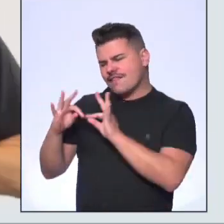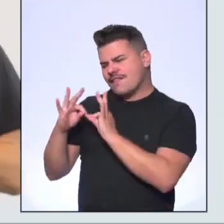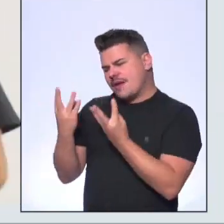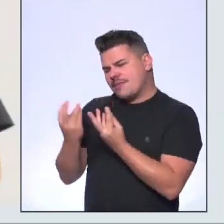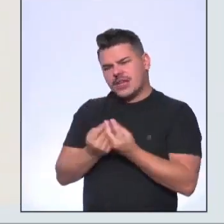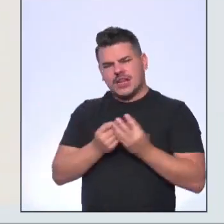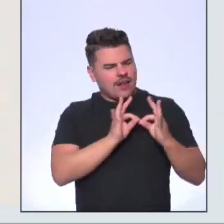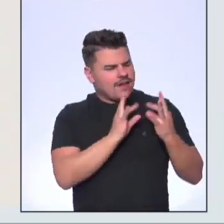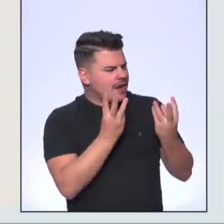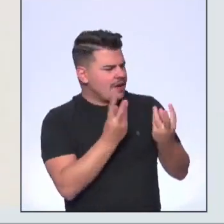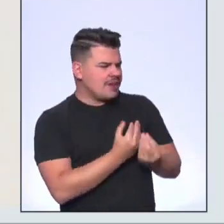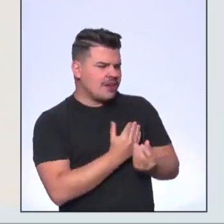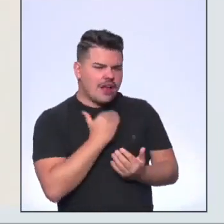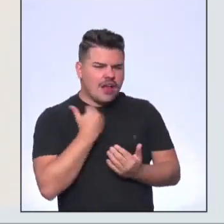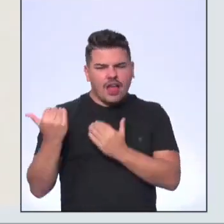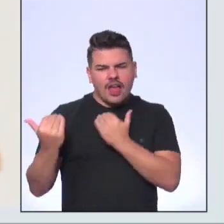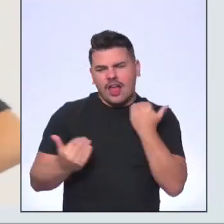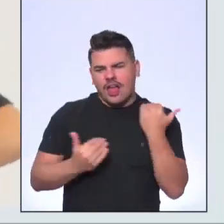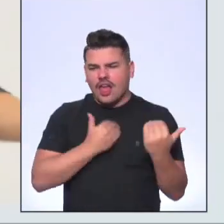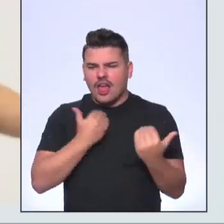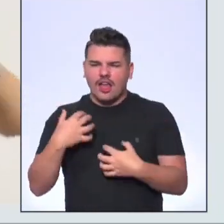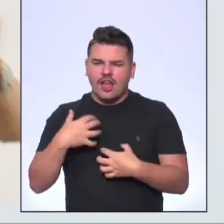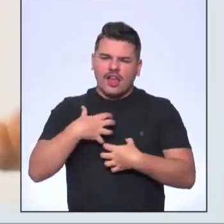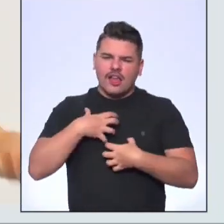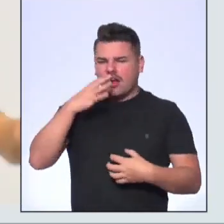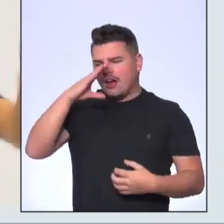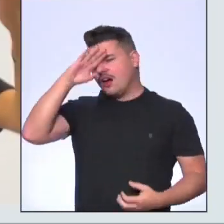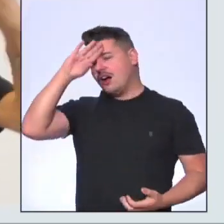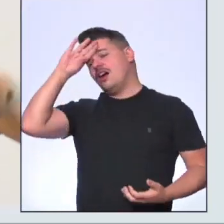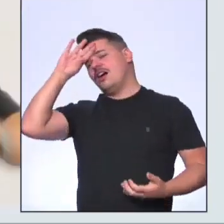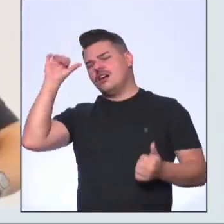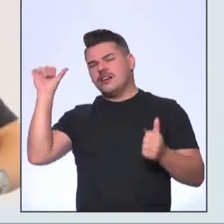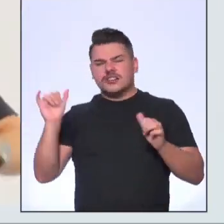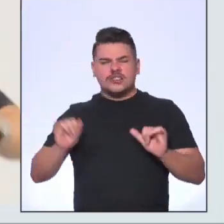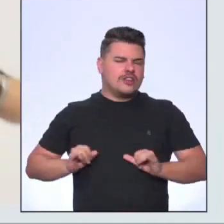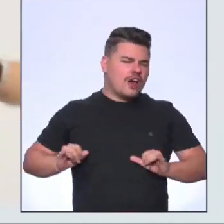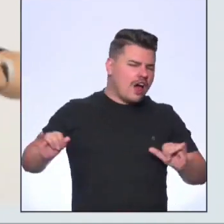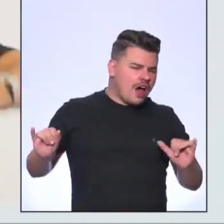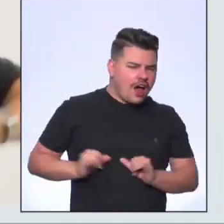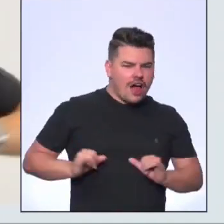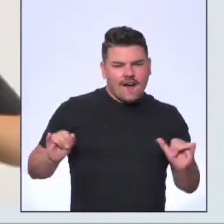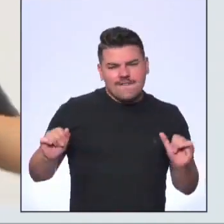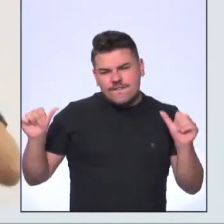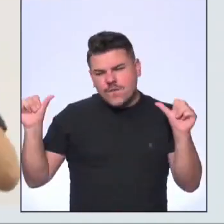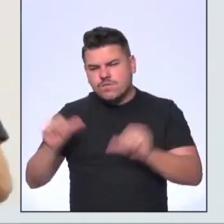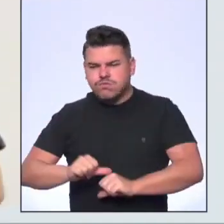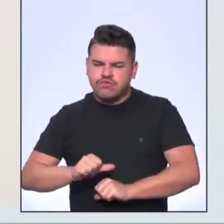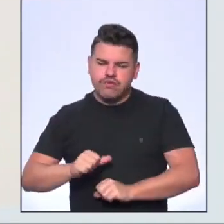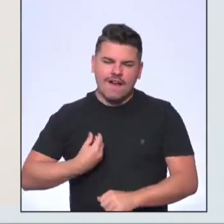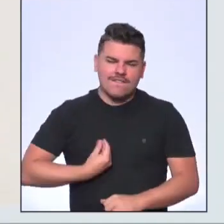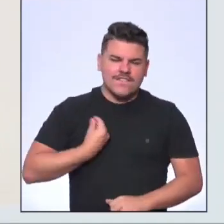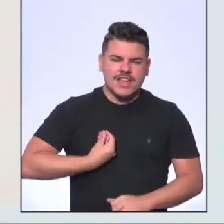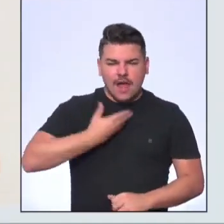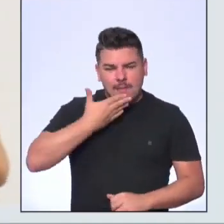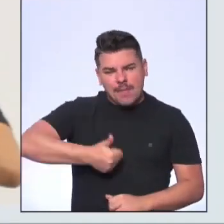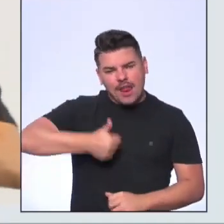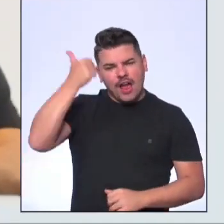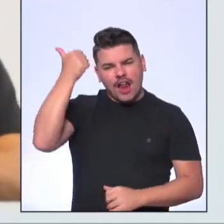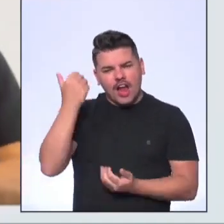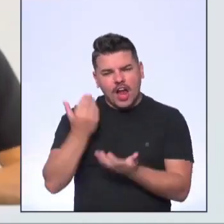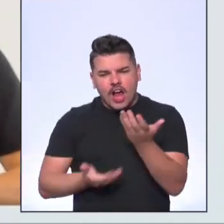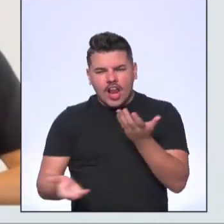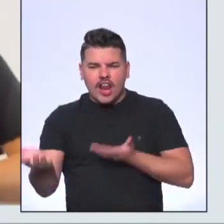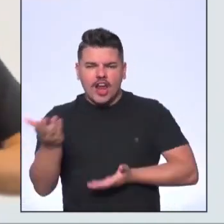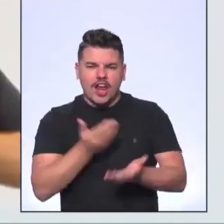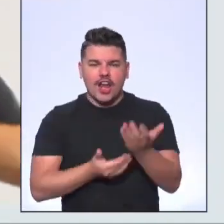né? Sempre procurando destacar o drama, o sofrimento, a tragédia, a luta pela vida, a maneira como